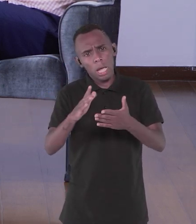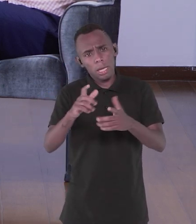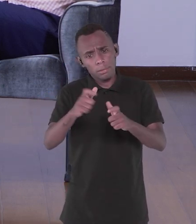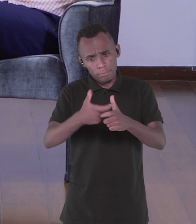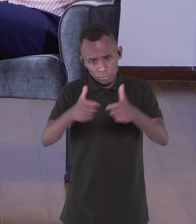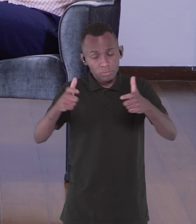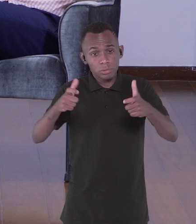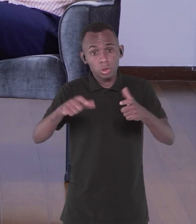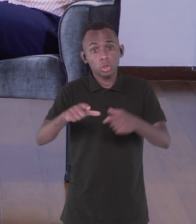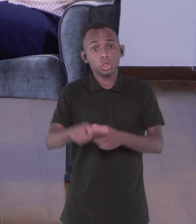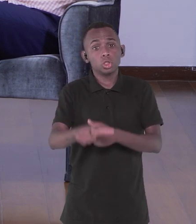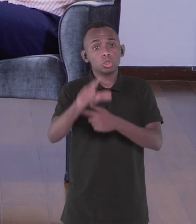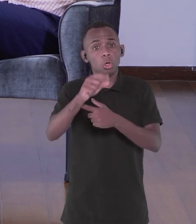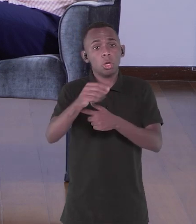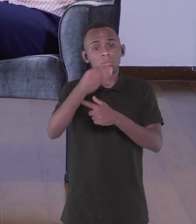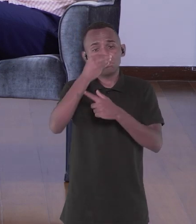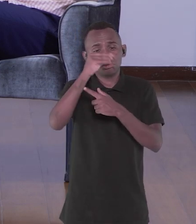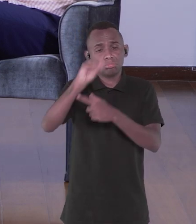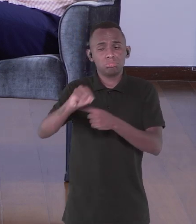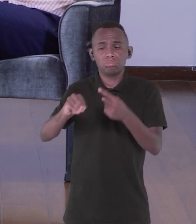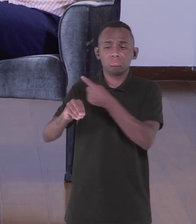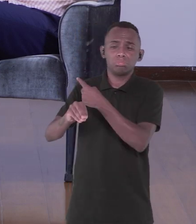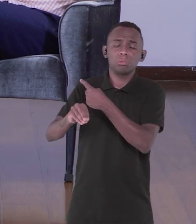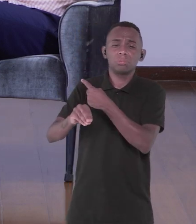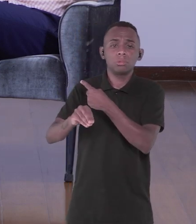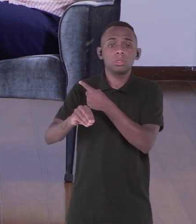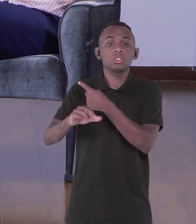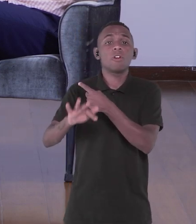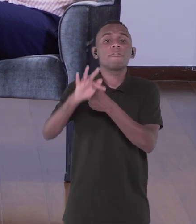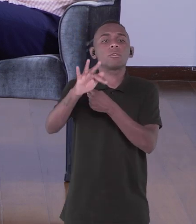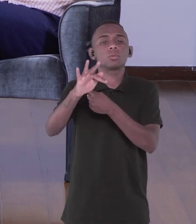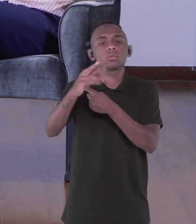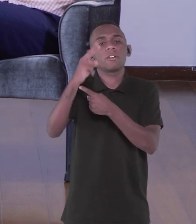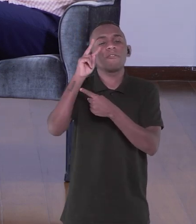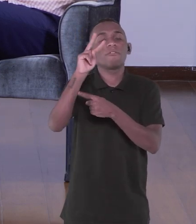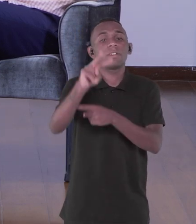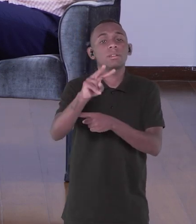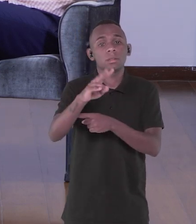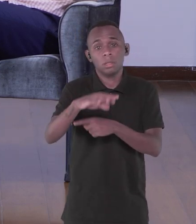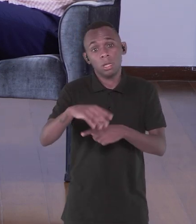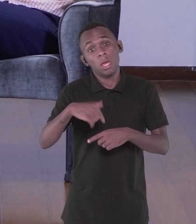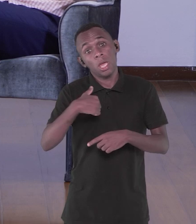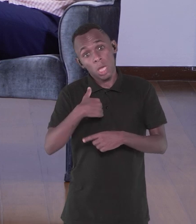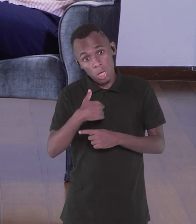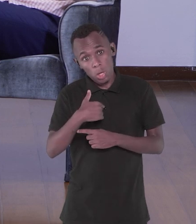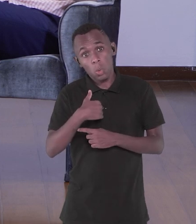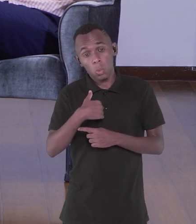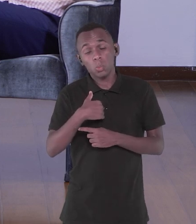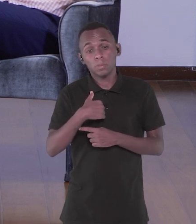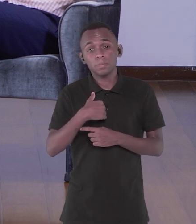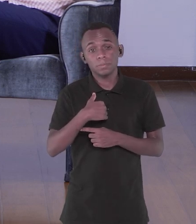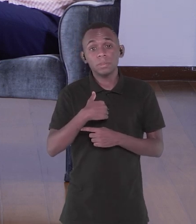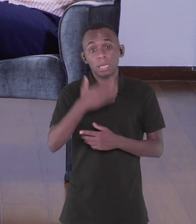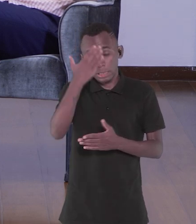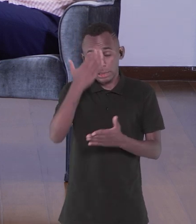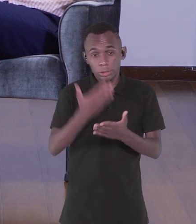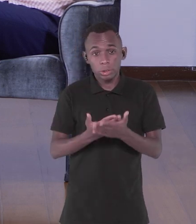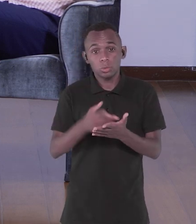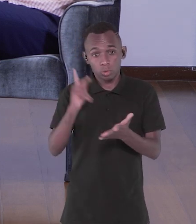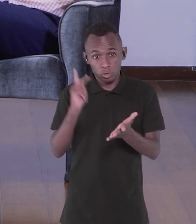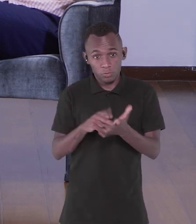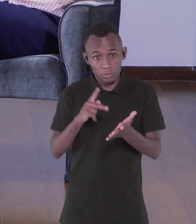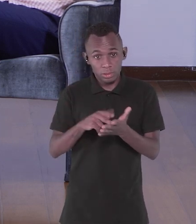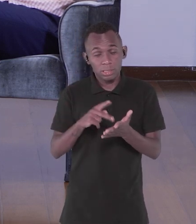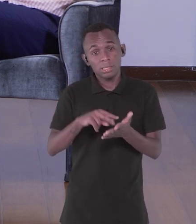por basicamente ignorar o passado e olhar para o futuro. E, olha, sinceramente, eu acho que é uma reação